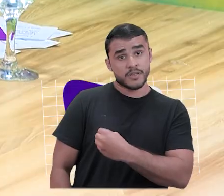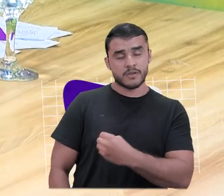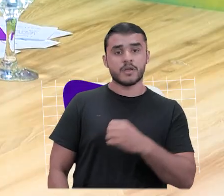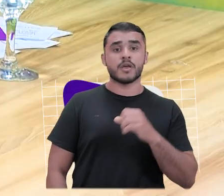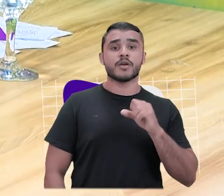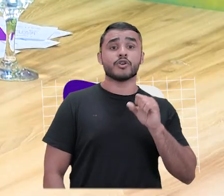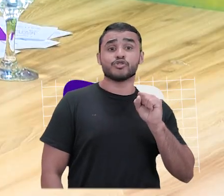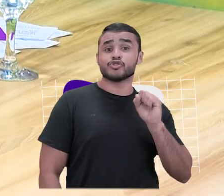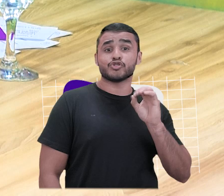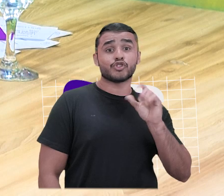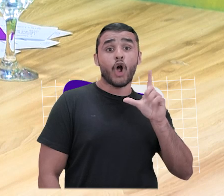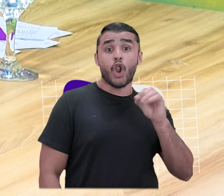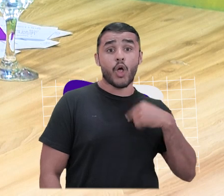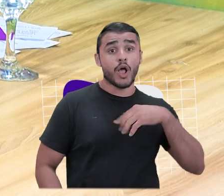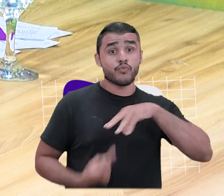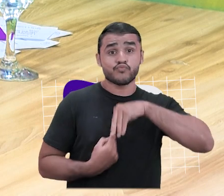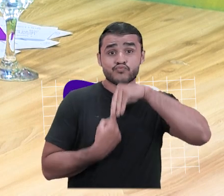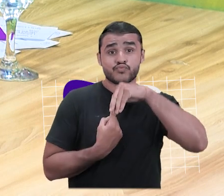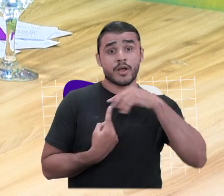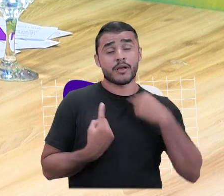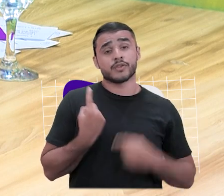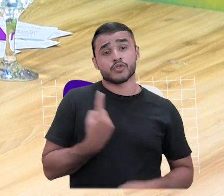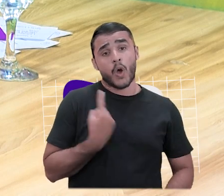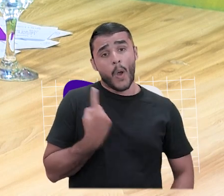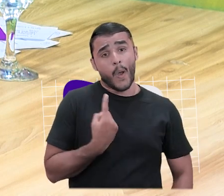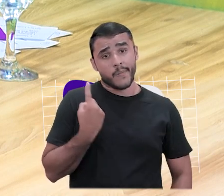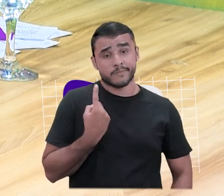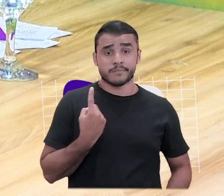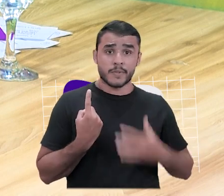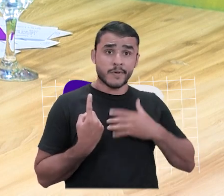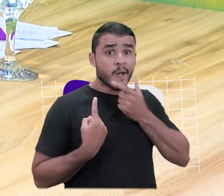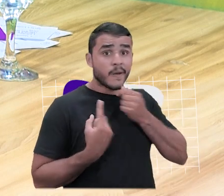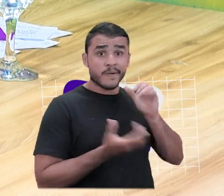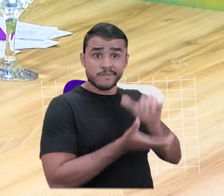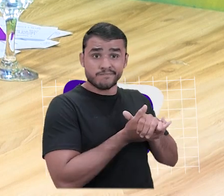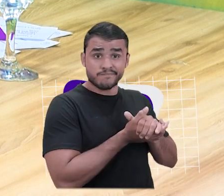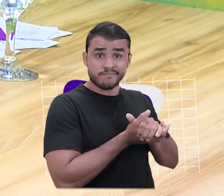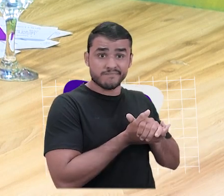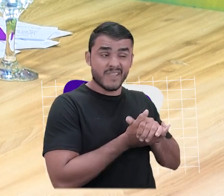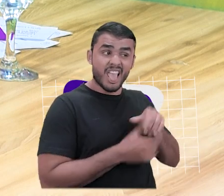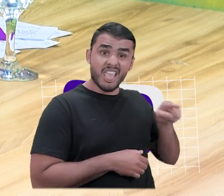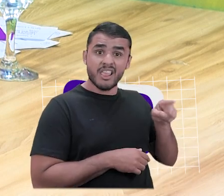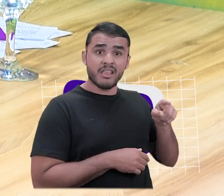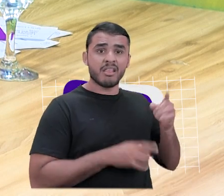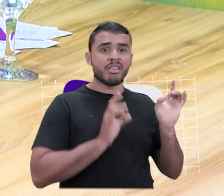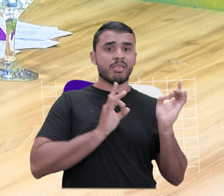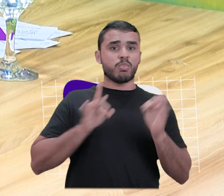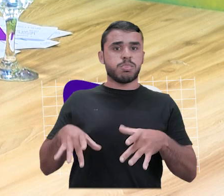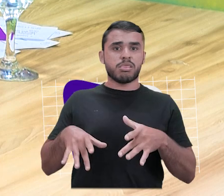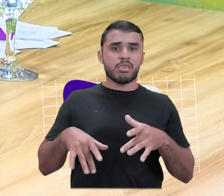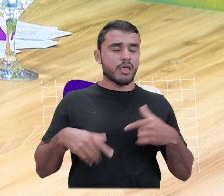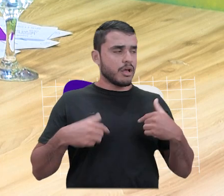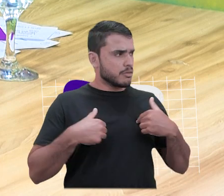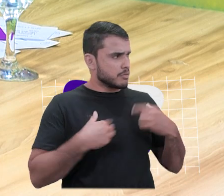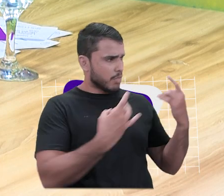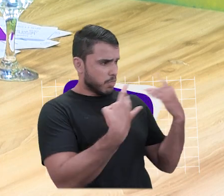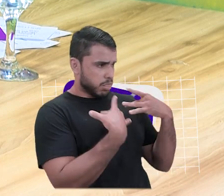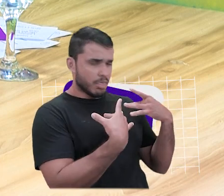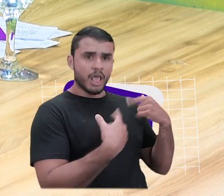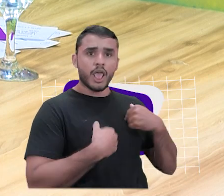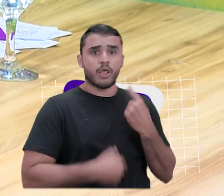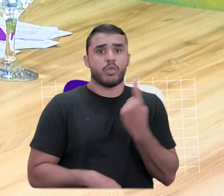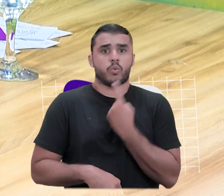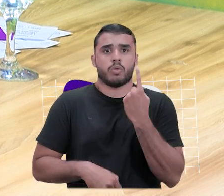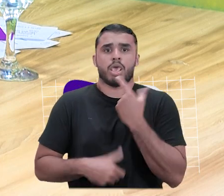né? E a gente tem que falar sobre isso. Mesmo com parceiro, muitas mães são solo. Muitas.